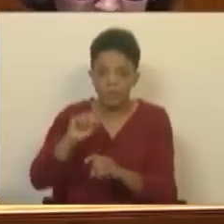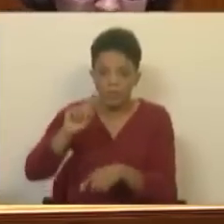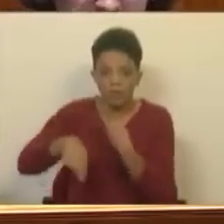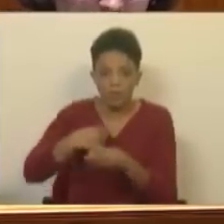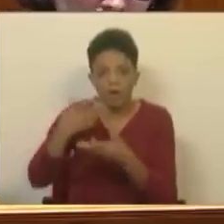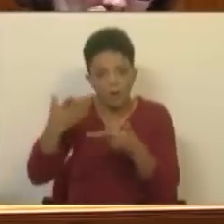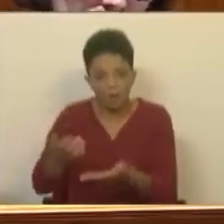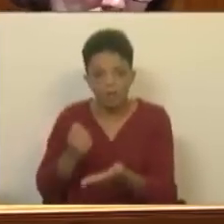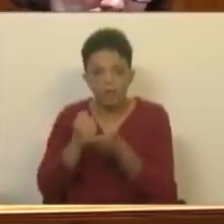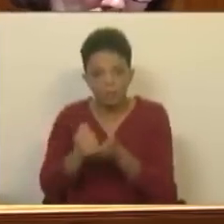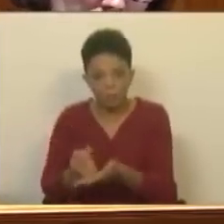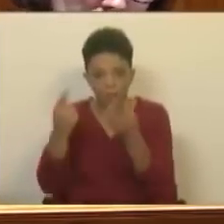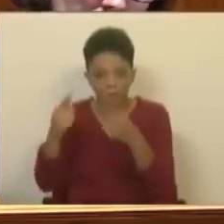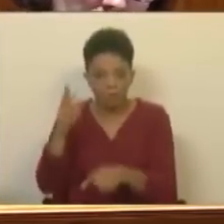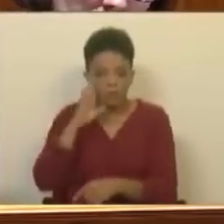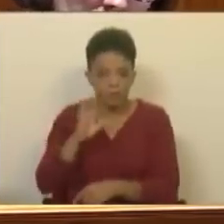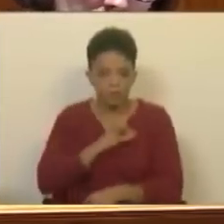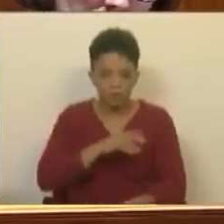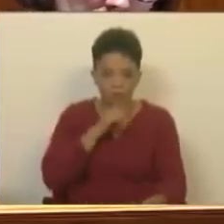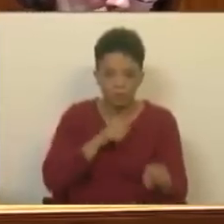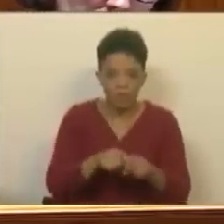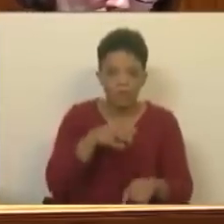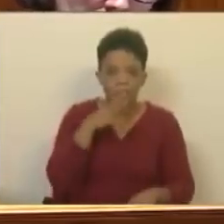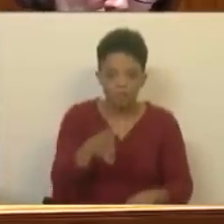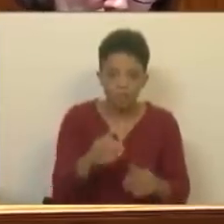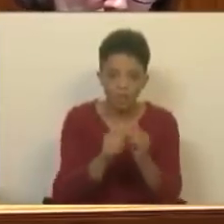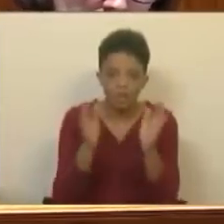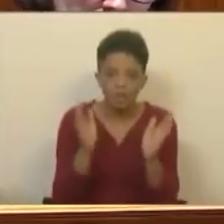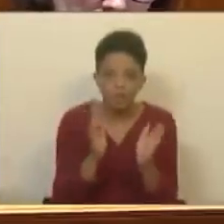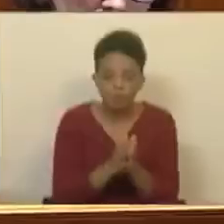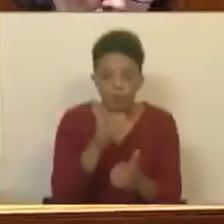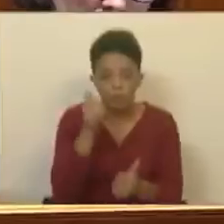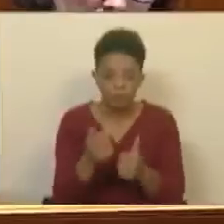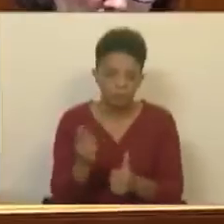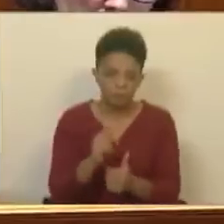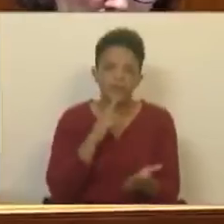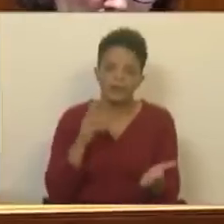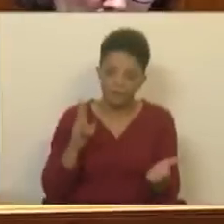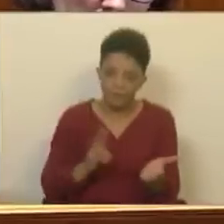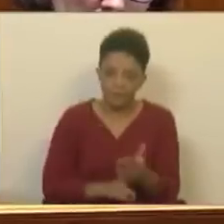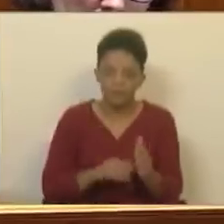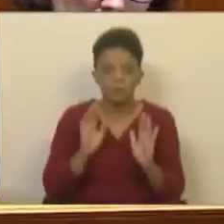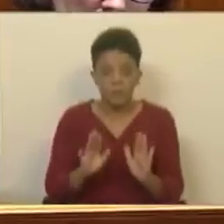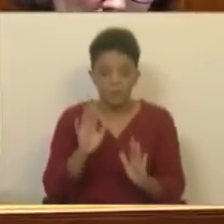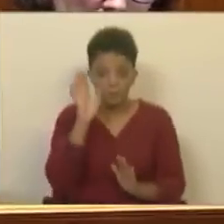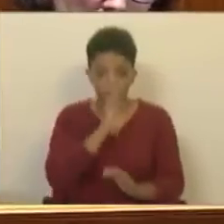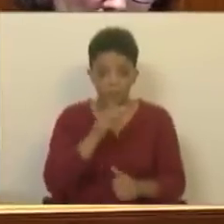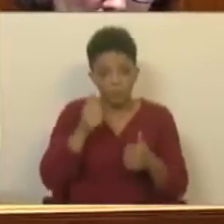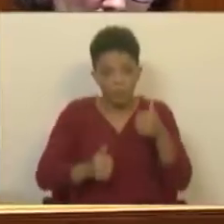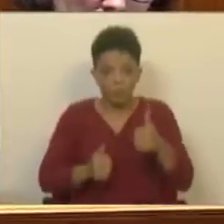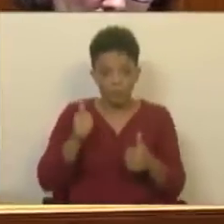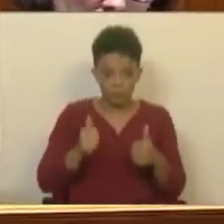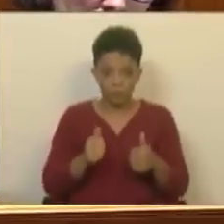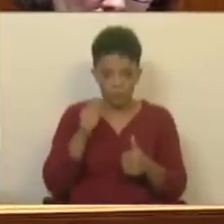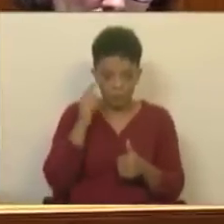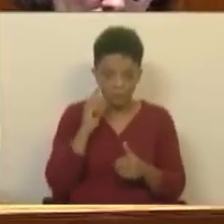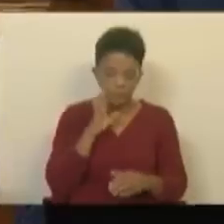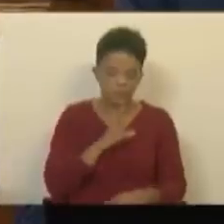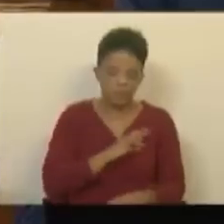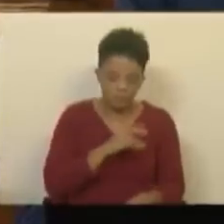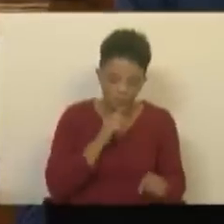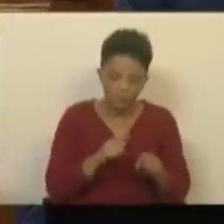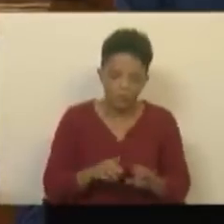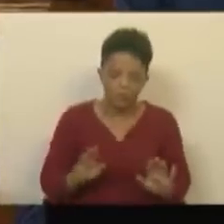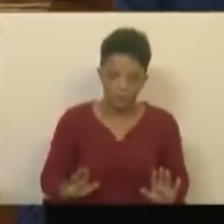a ter apoio senhora deputada diz mas não são todas as concorreram É verdade mas sabe que os concursos senhora